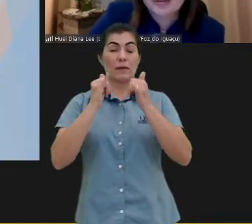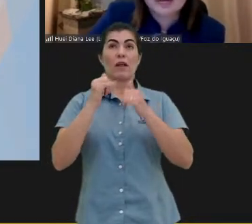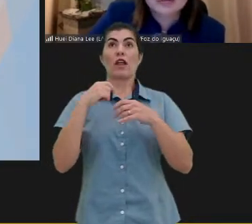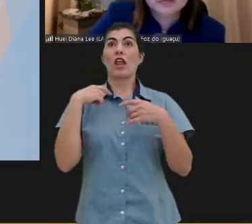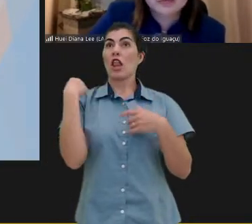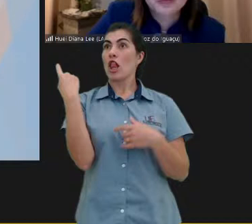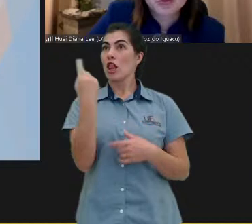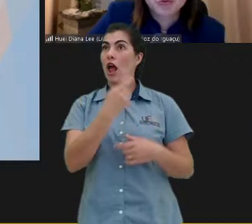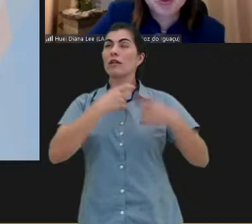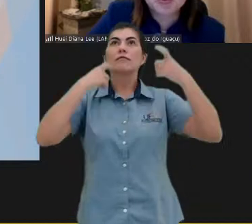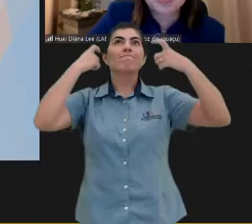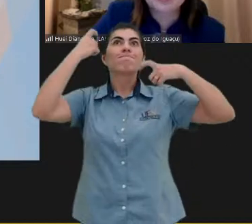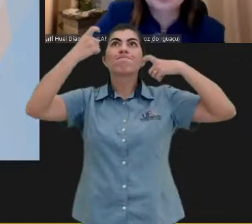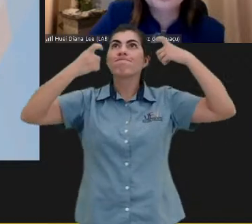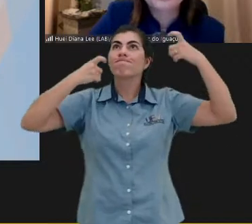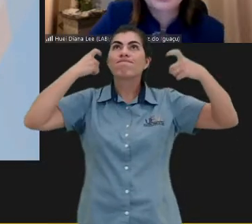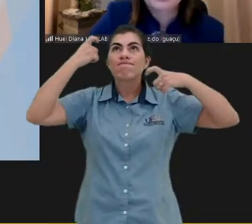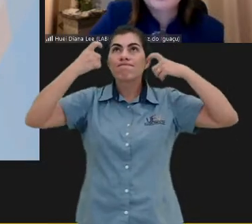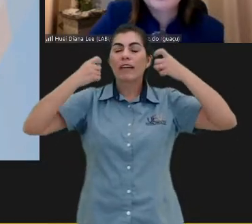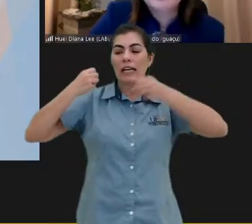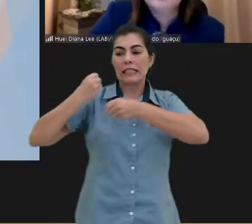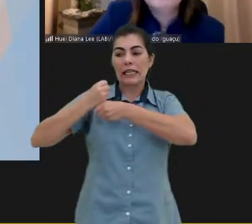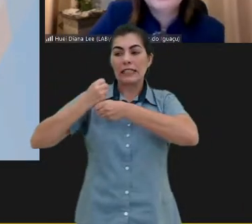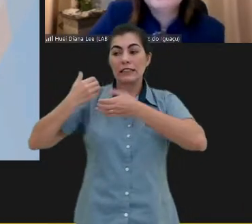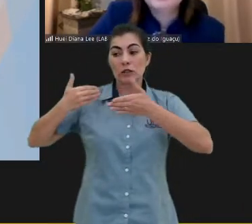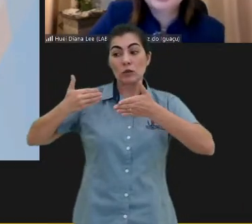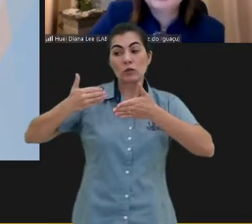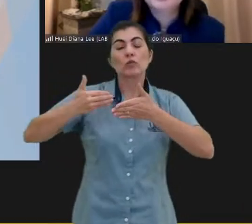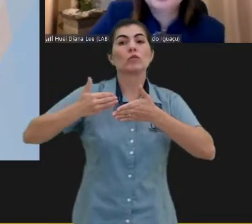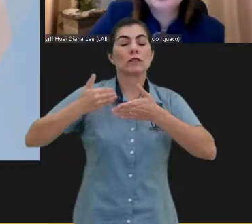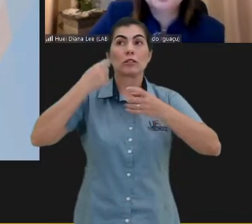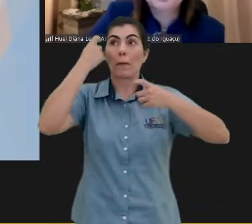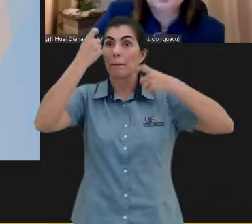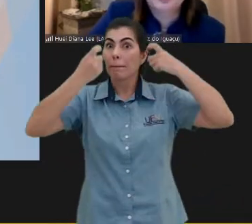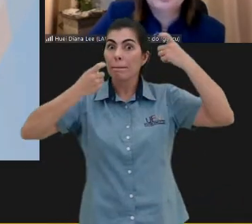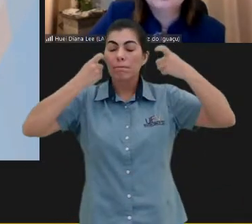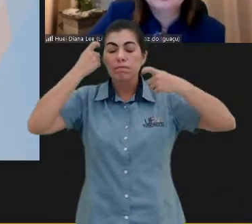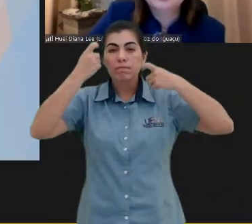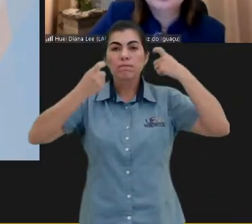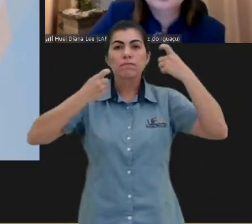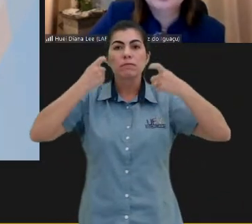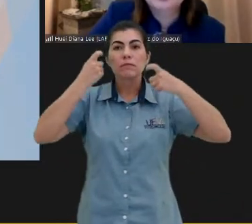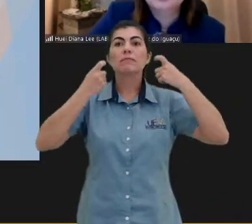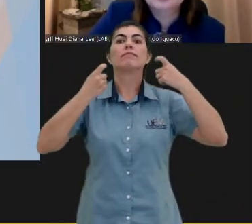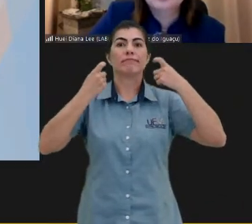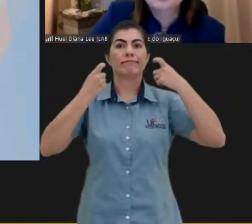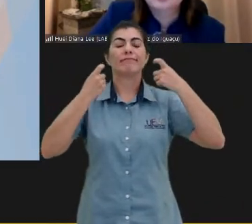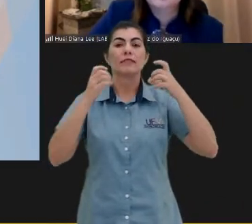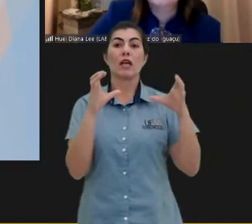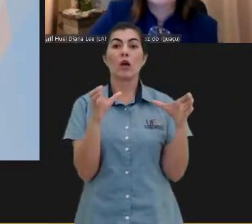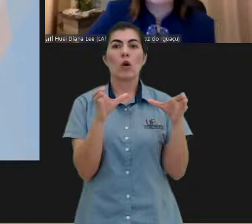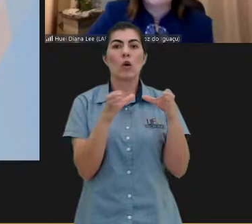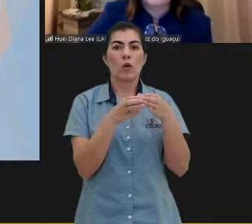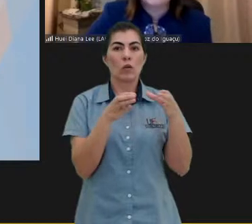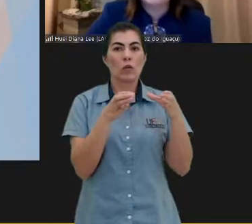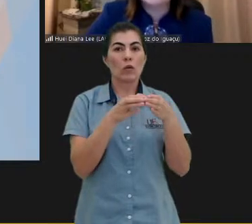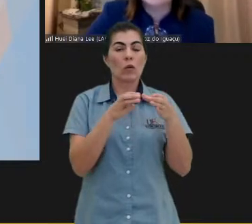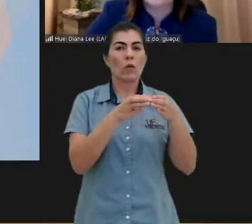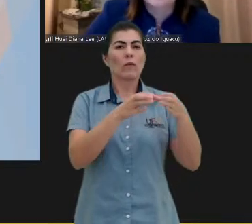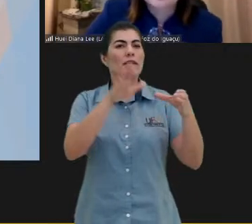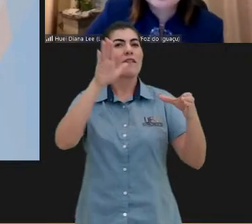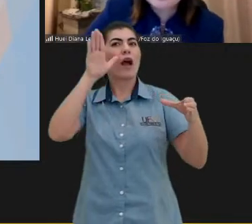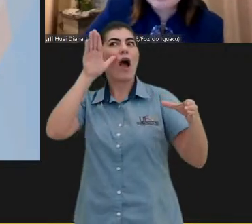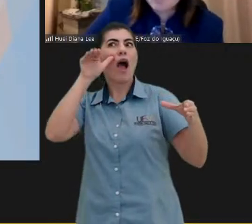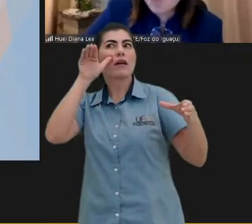né, nos últimos anos. Mas a gente, um grupo lá dos que estavam assistindo a